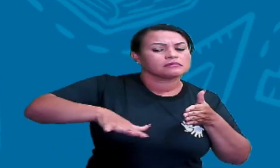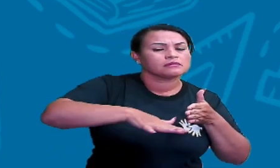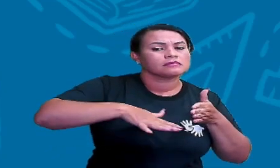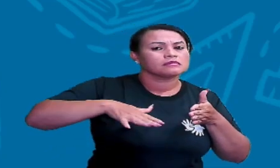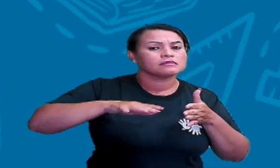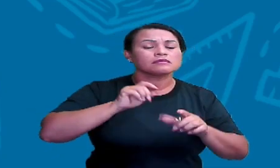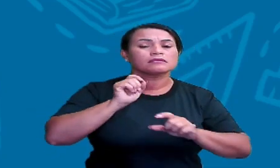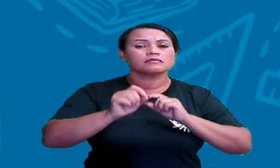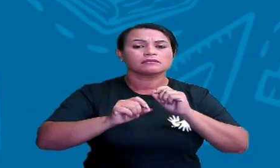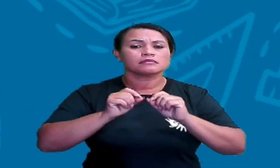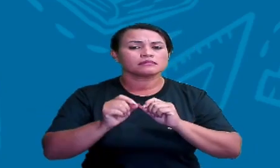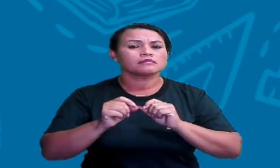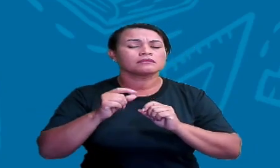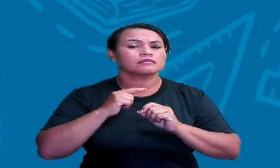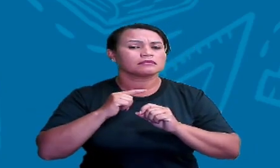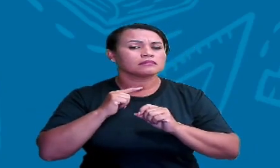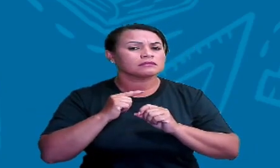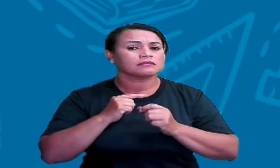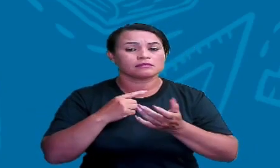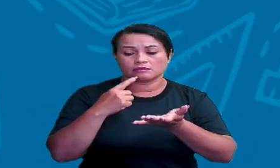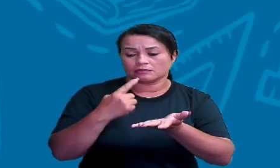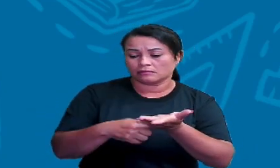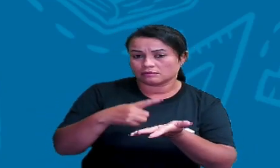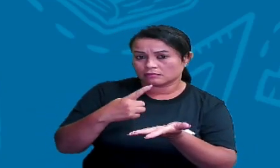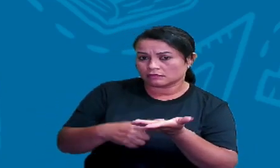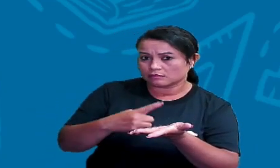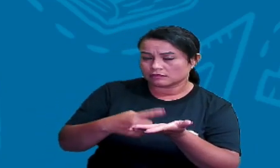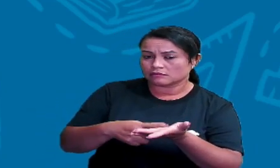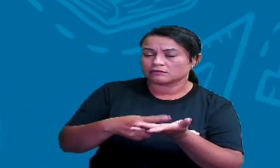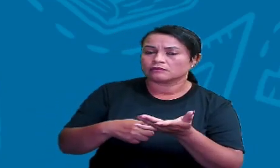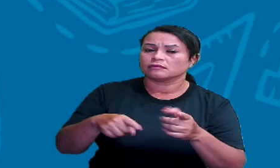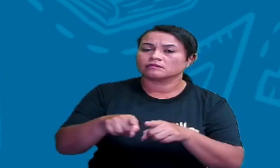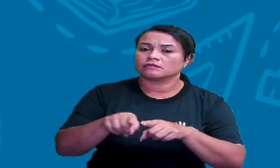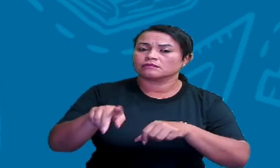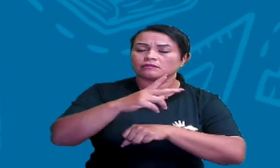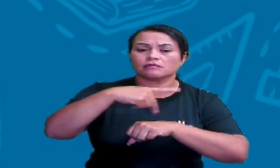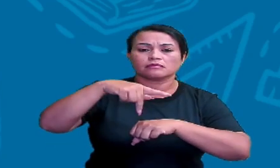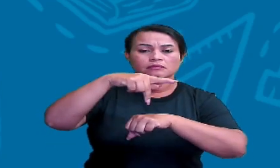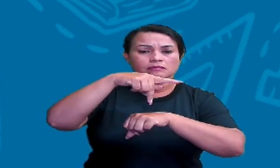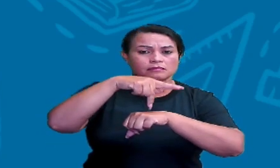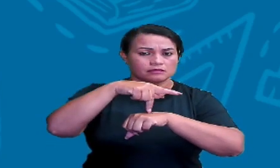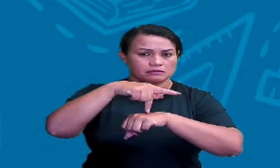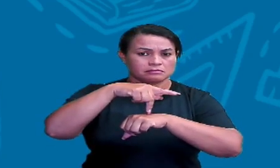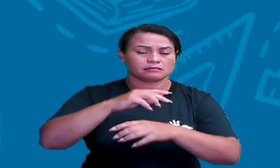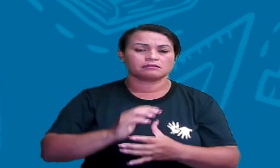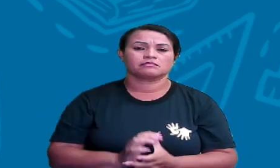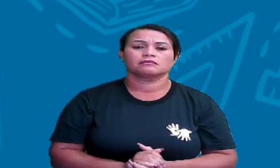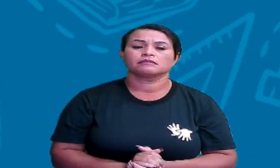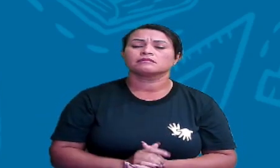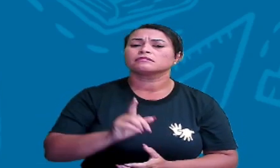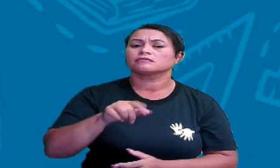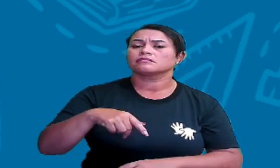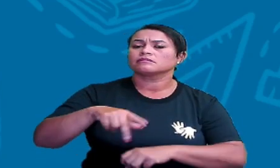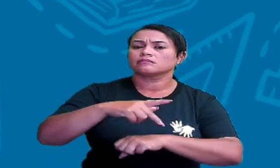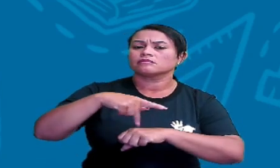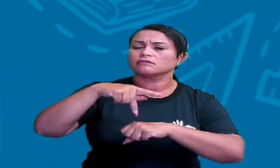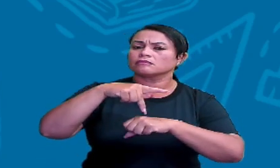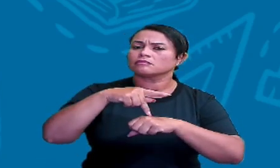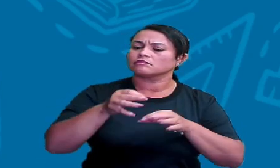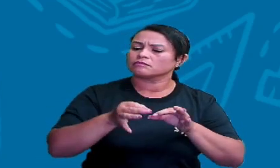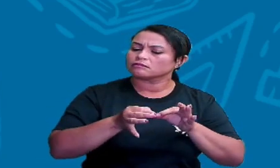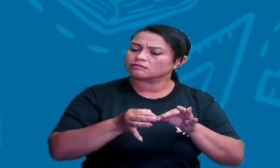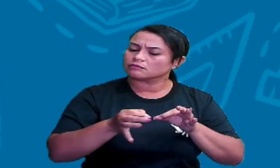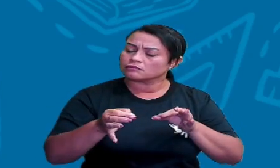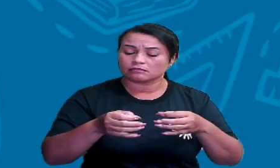geral, estabelecida por meio de acordos, convenções entre países limítrofes. Que é um país limítrofe? É um